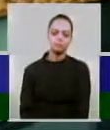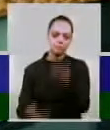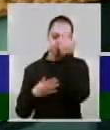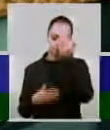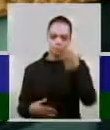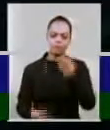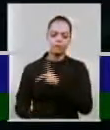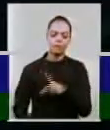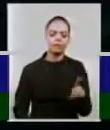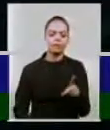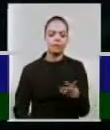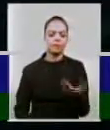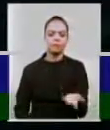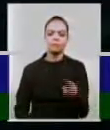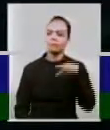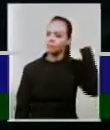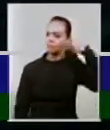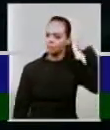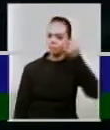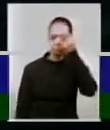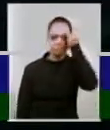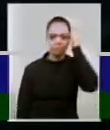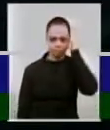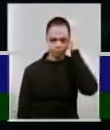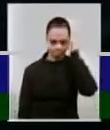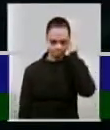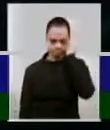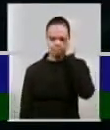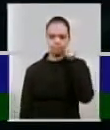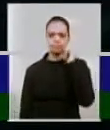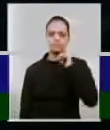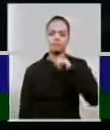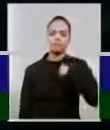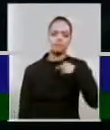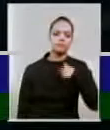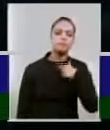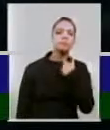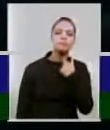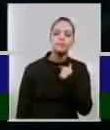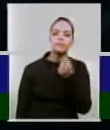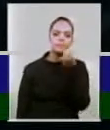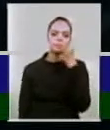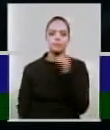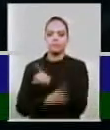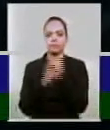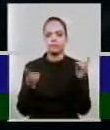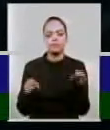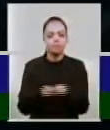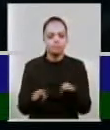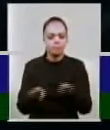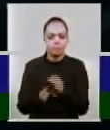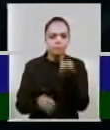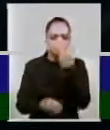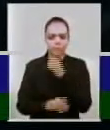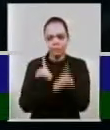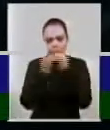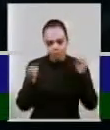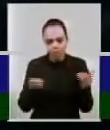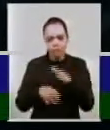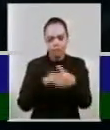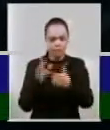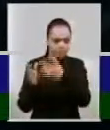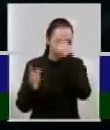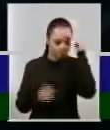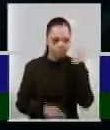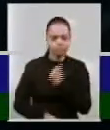Obrigado, senhor presidente, vereador Ismar Prado, o qual desejo um bom dia. Bom dia também a todos presentes nesse